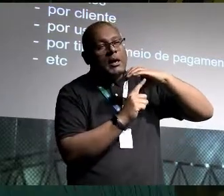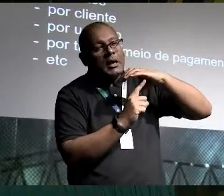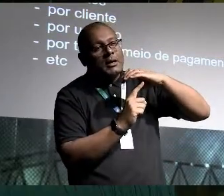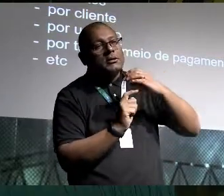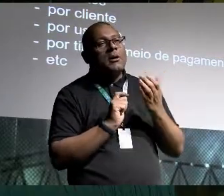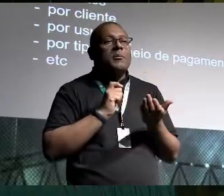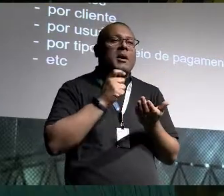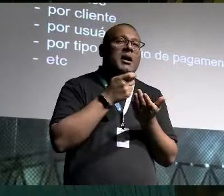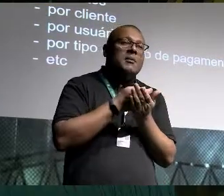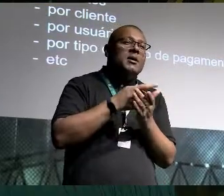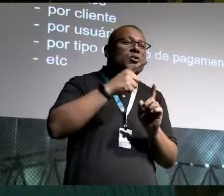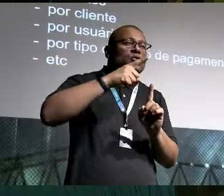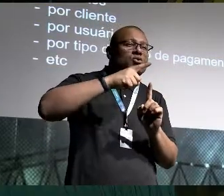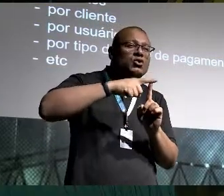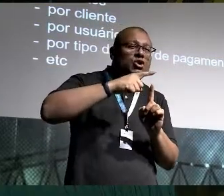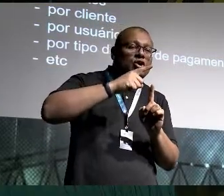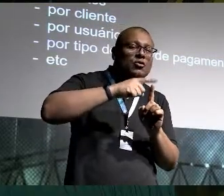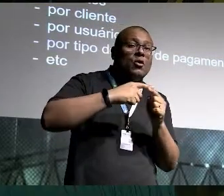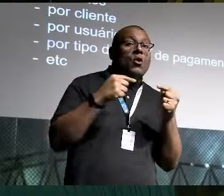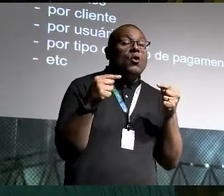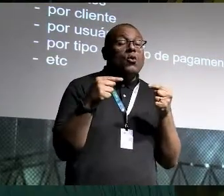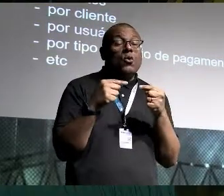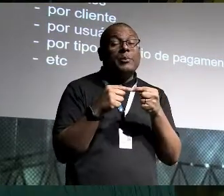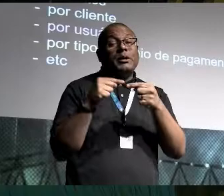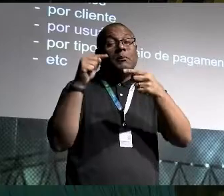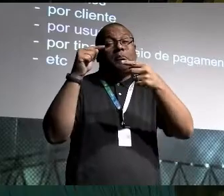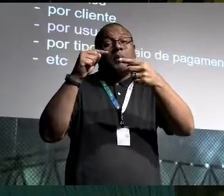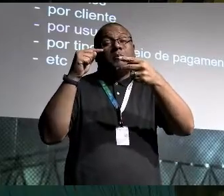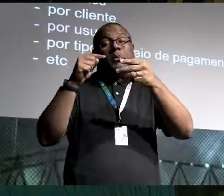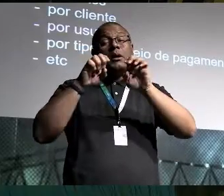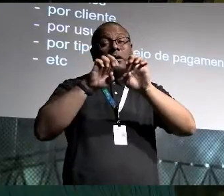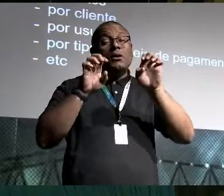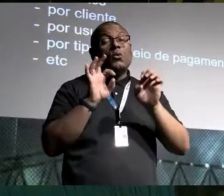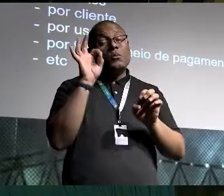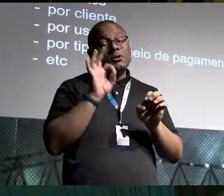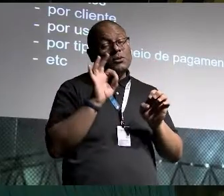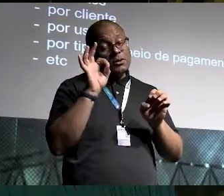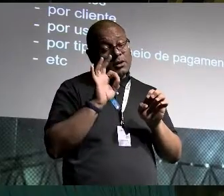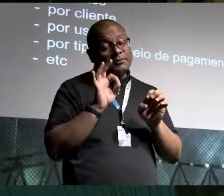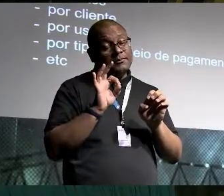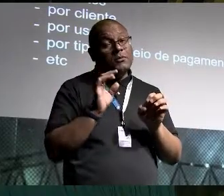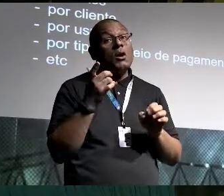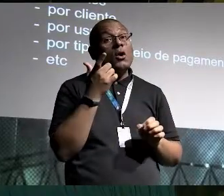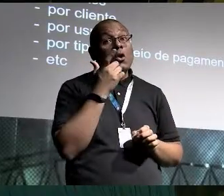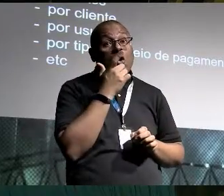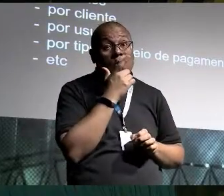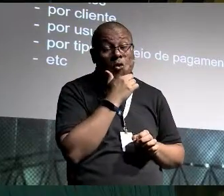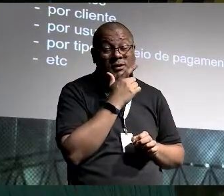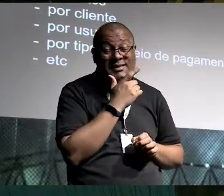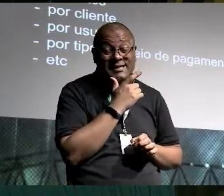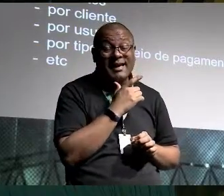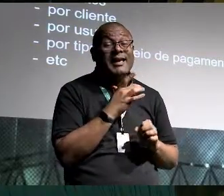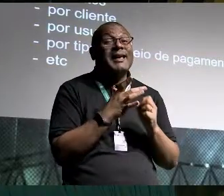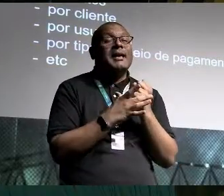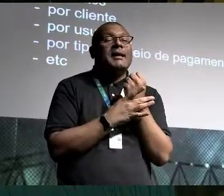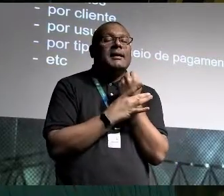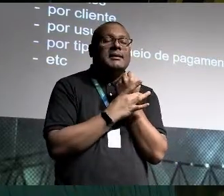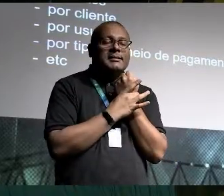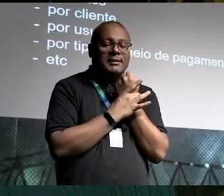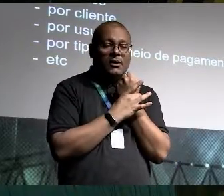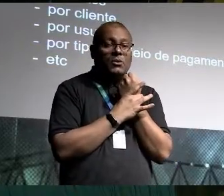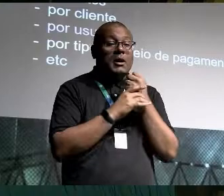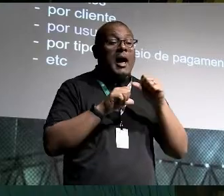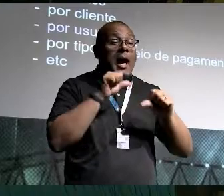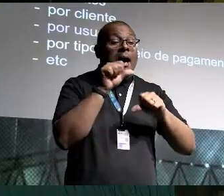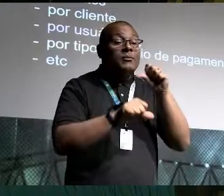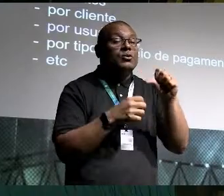pagamentos específicos e também combinando toda essa estrutura com porcentagens. Então, a gente consegue ter de uma maneira bem segura fazer esse rollout